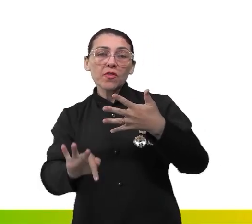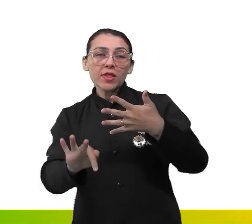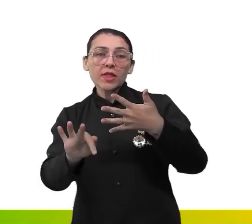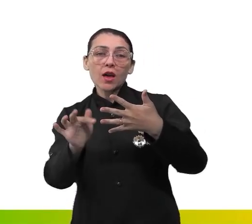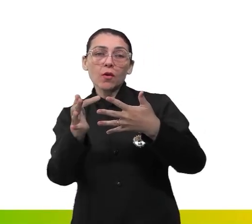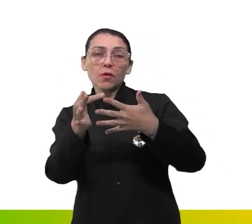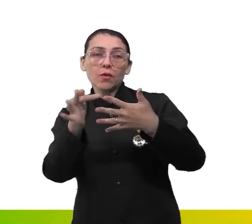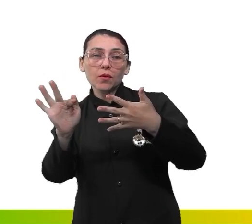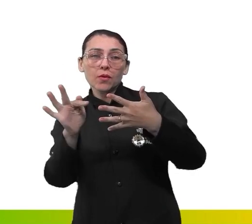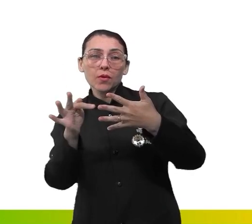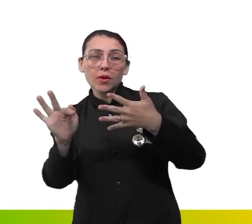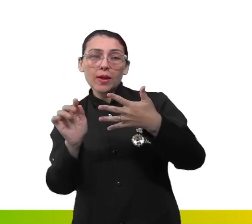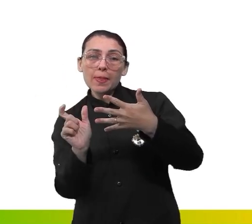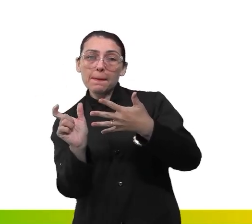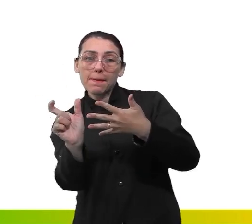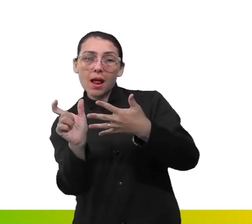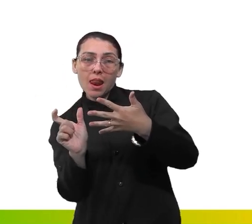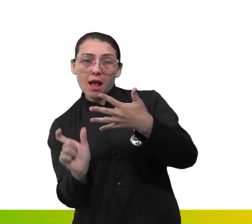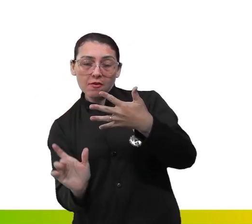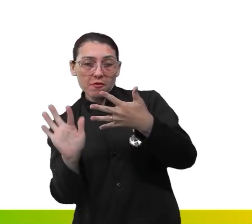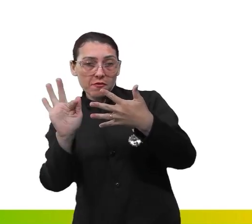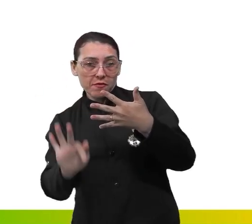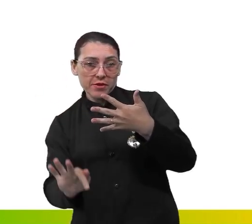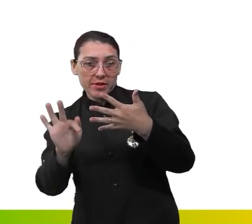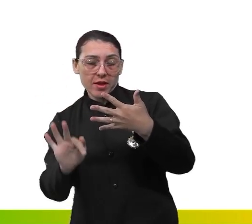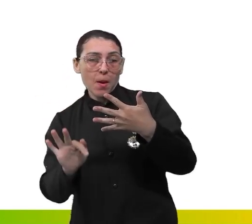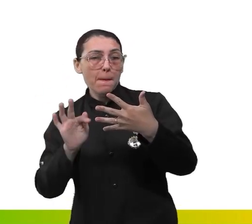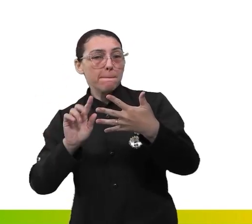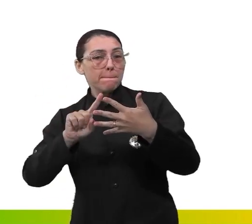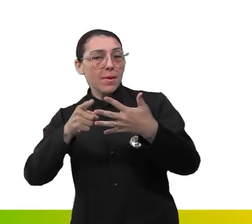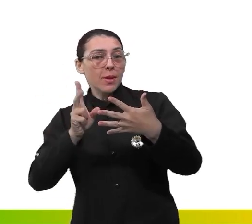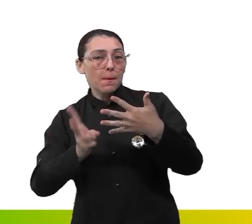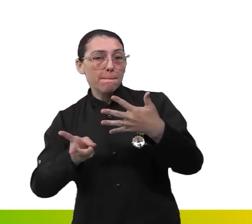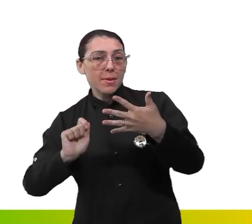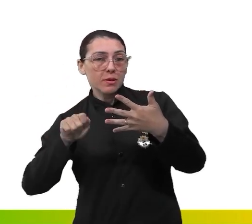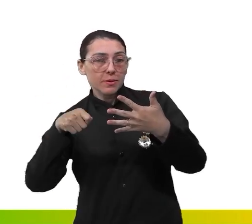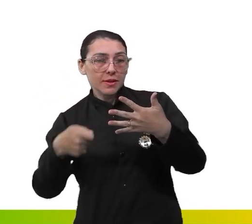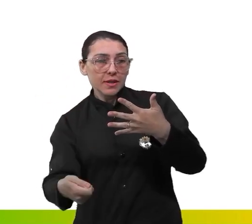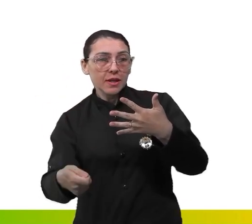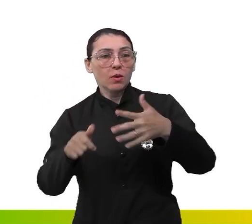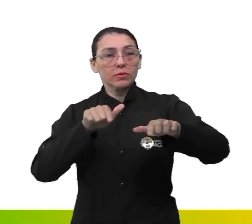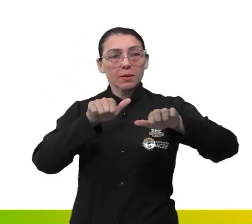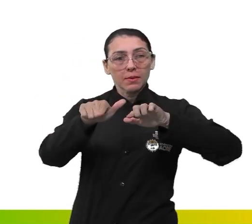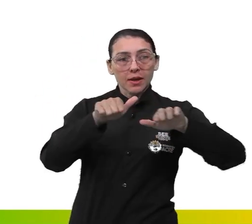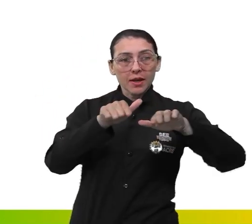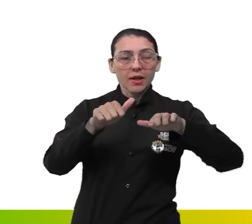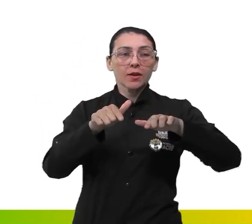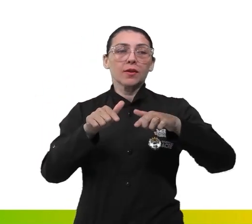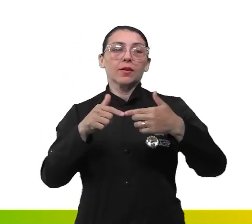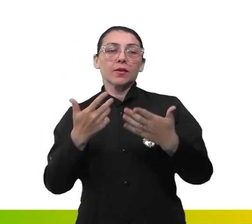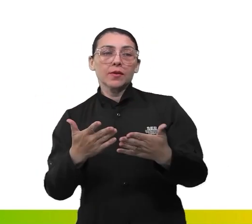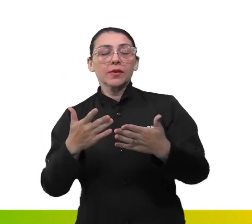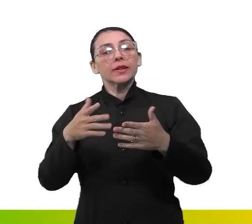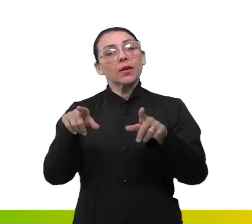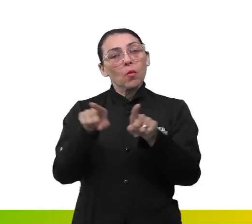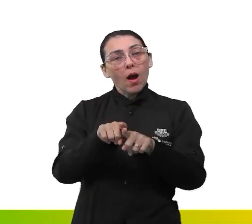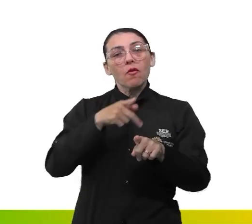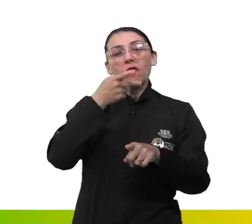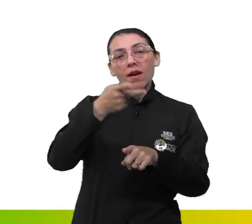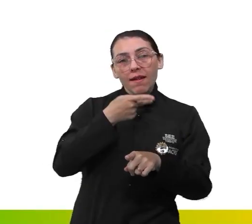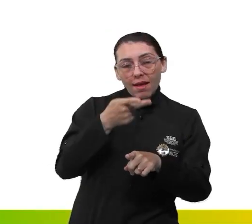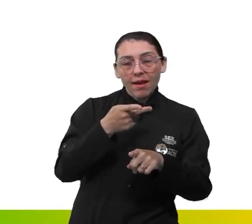caso, o verbo com o ing. To talk significa falar, no infinitivo, e